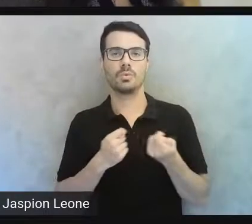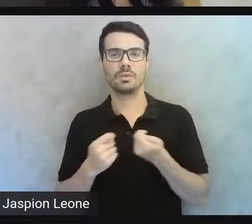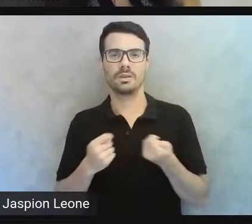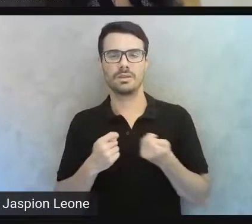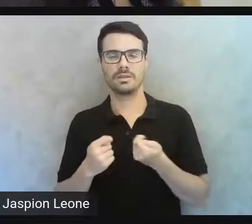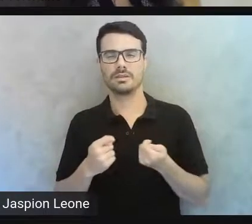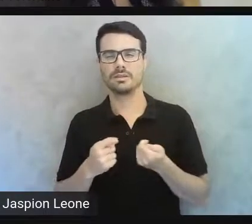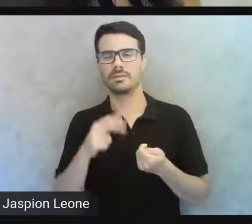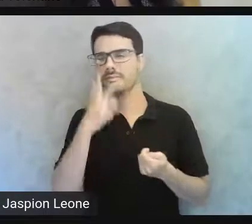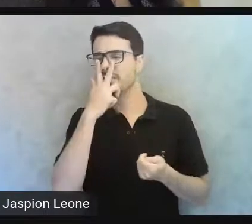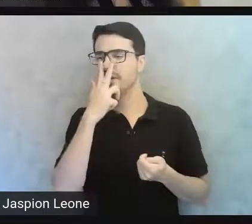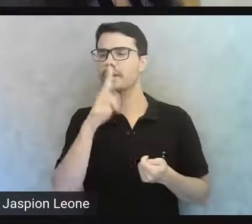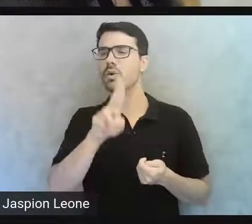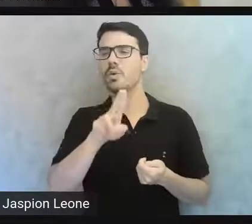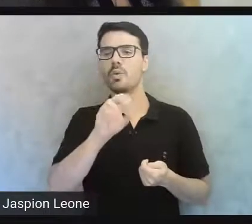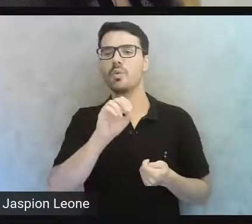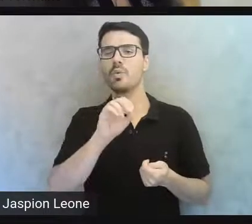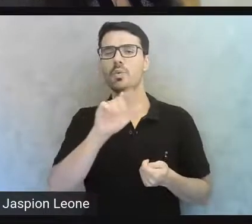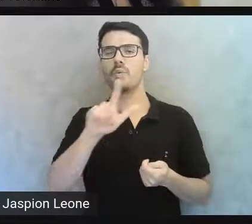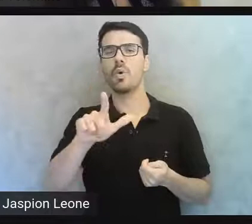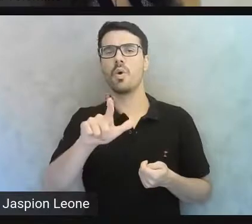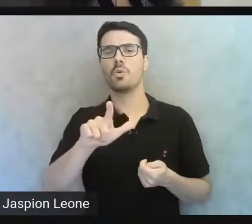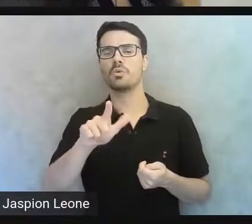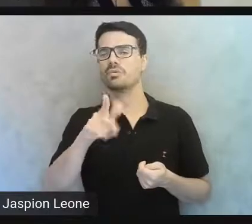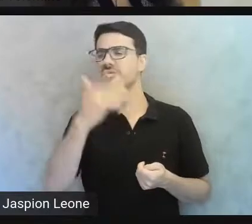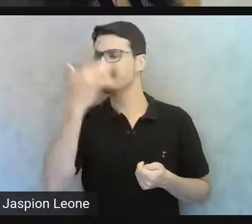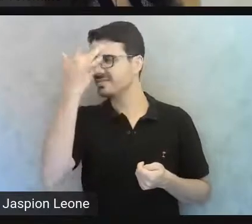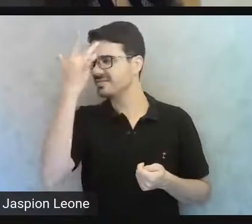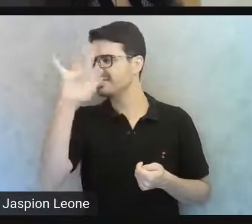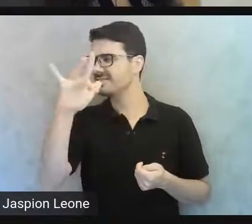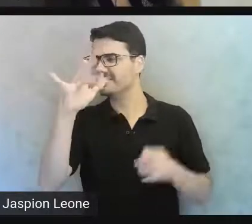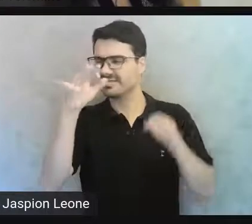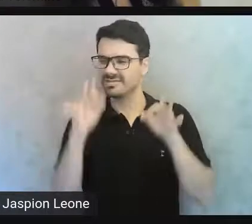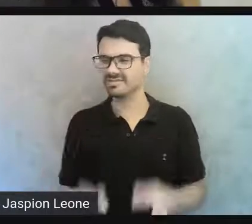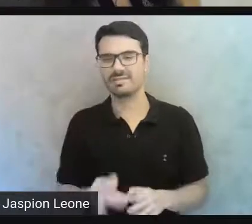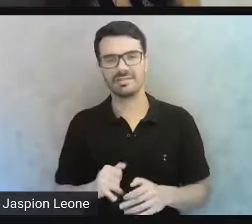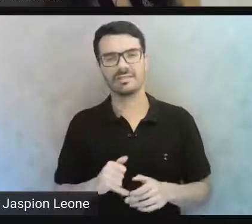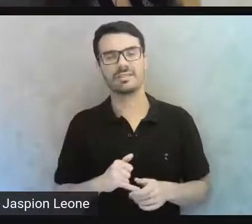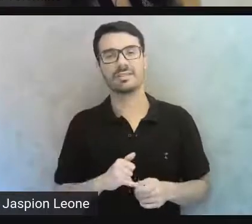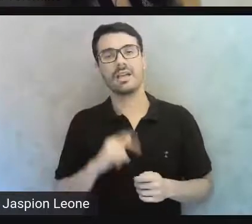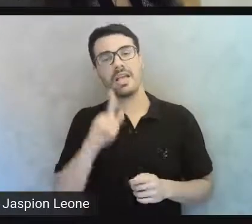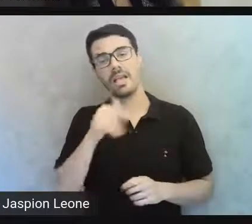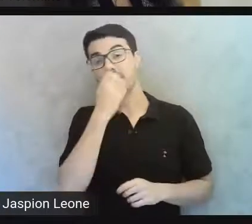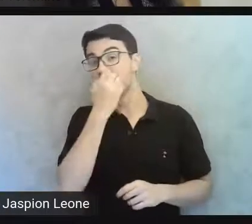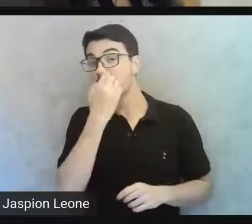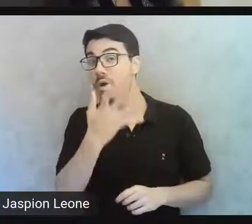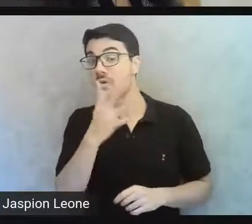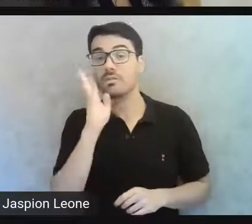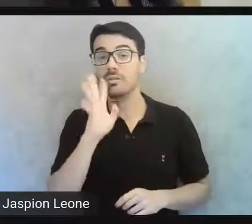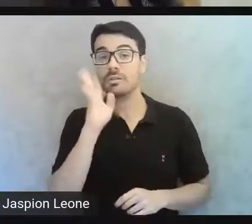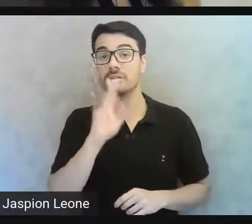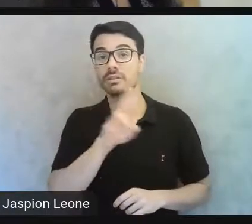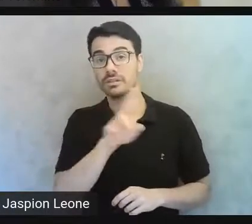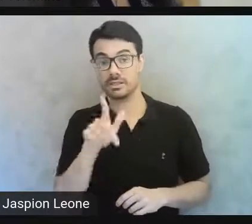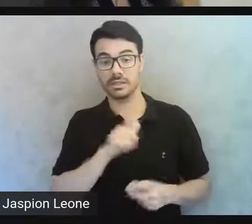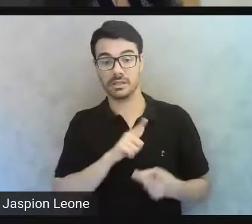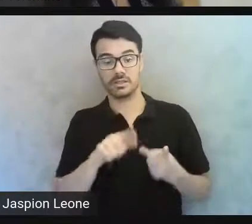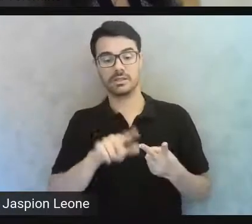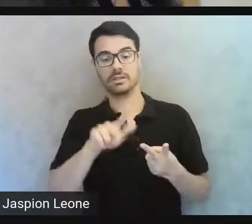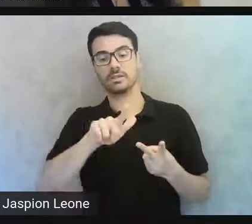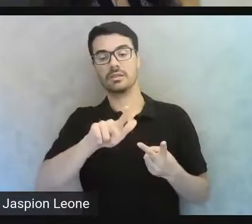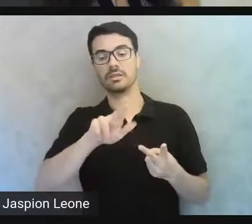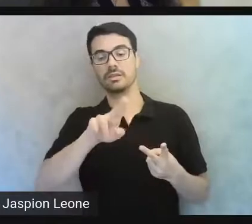do UOL, agora não tenho certeza, mas é um aplicativo bem bacana. Tem o Guia Bolso também, que é um aplicativo